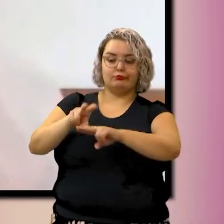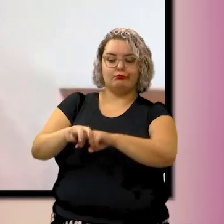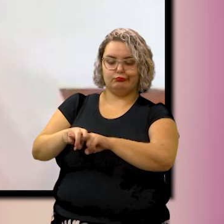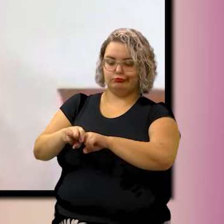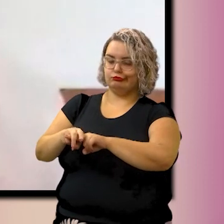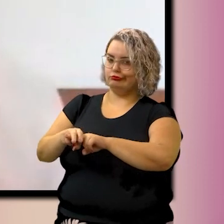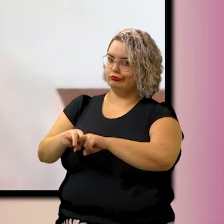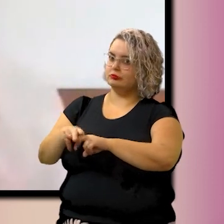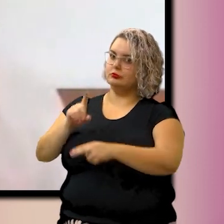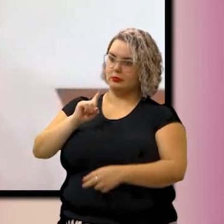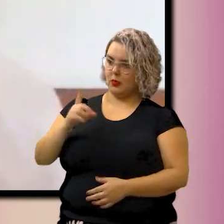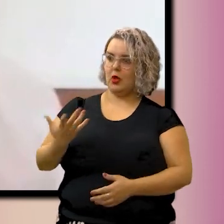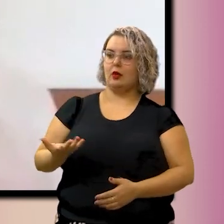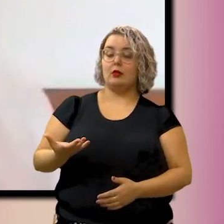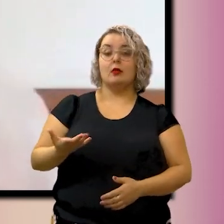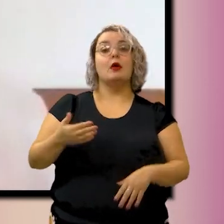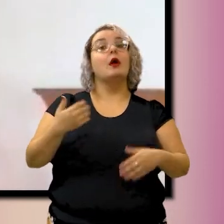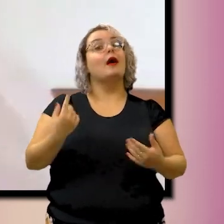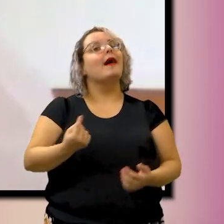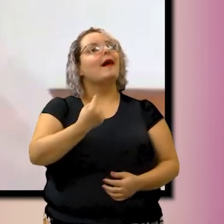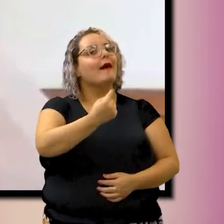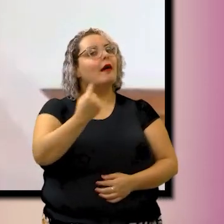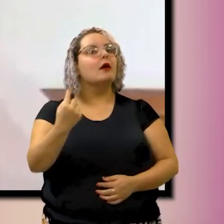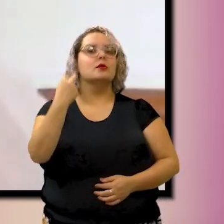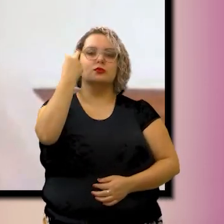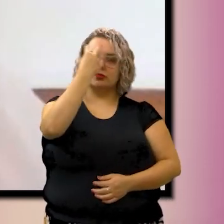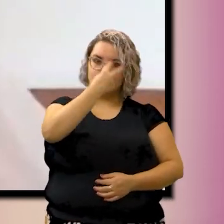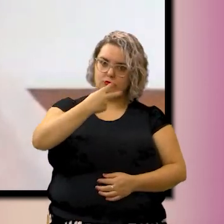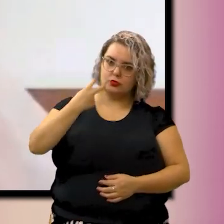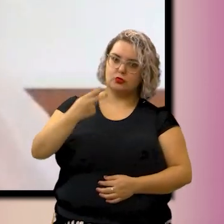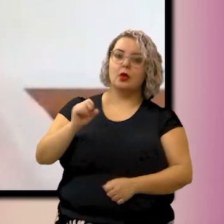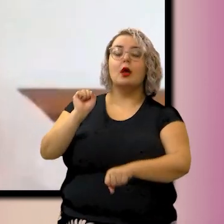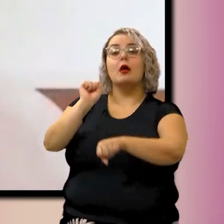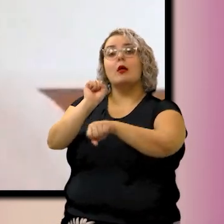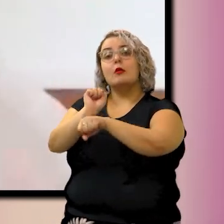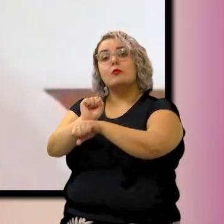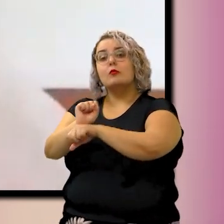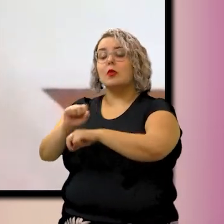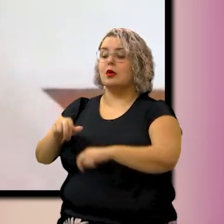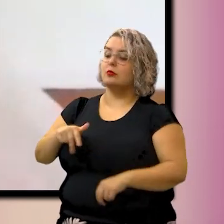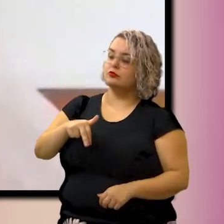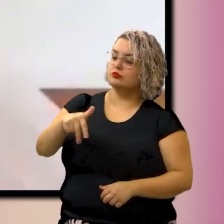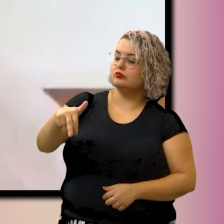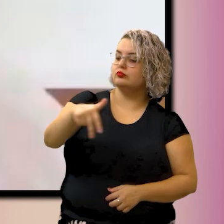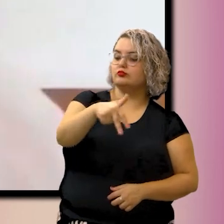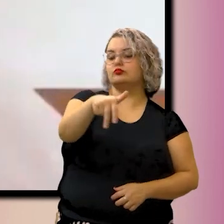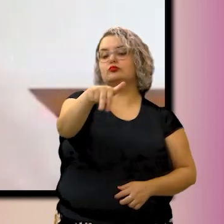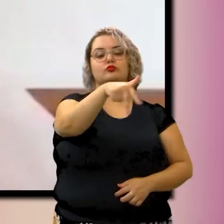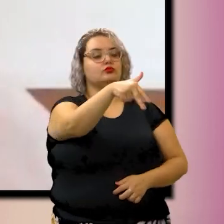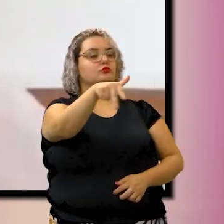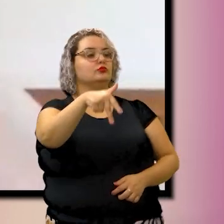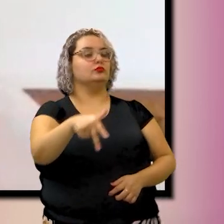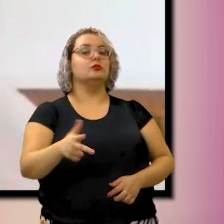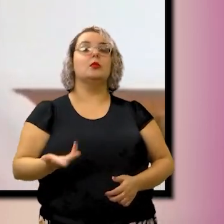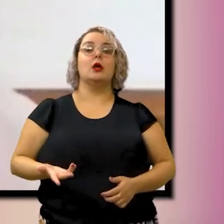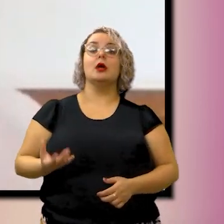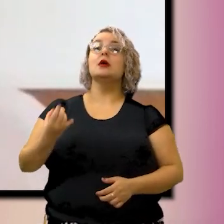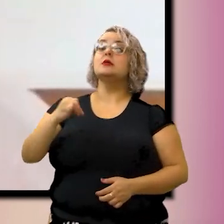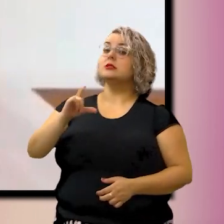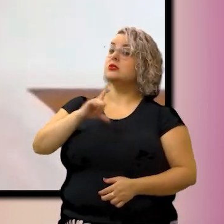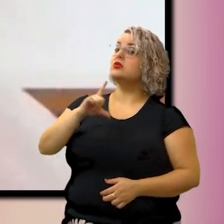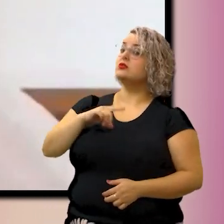ali paradinho com essa perna para baixo. Então, pelo menos a cada 2 horas, é fazer uma paradinha, andar um